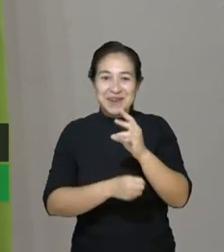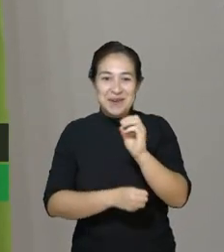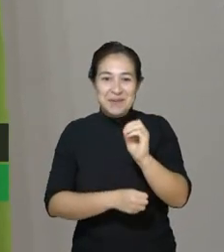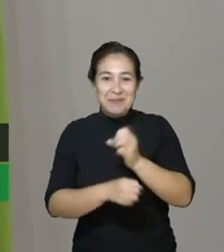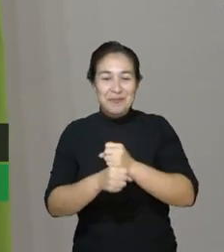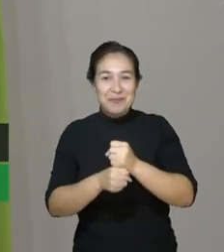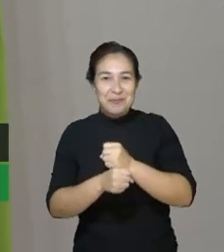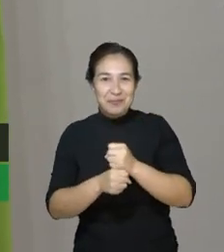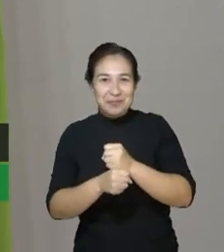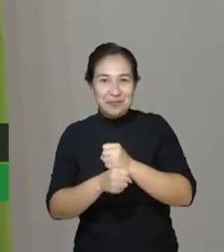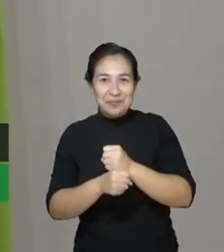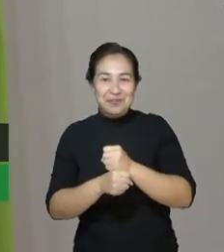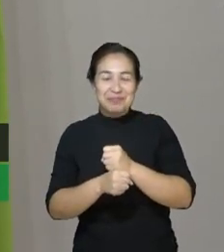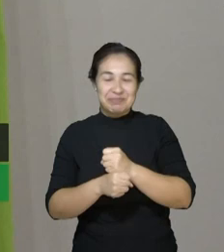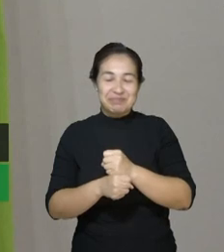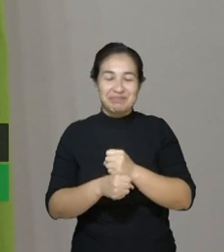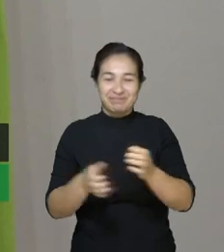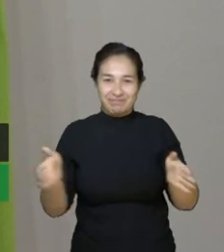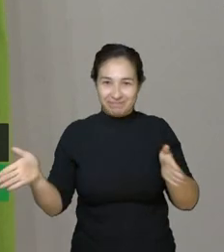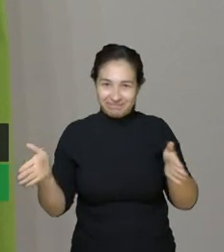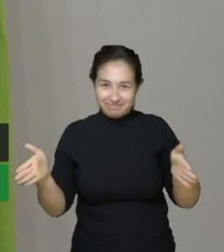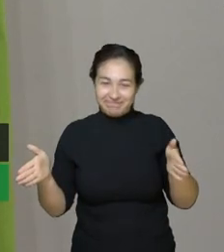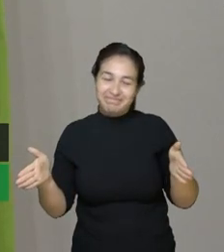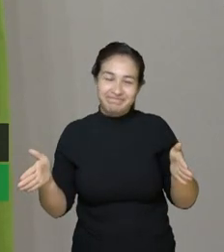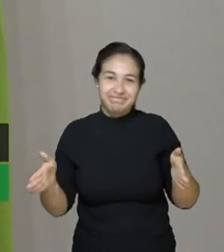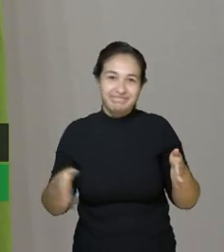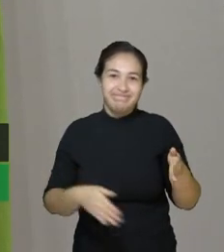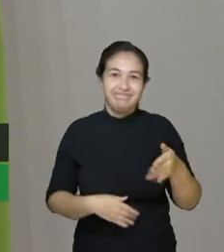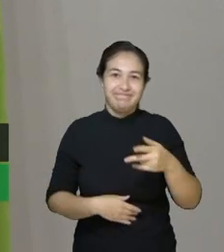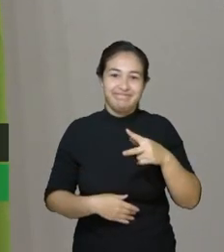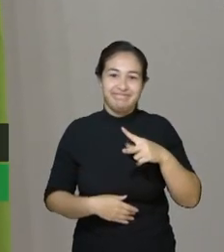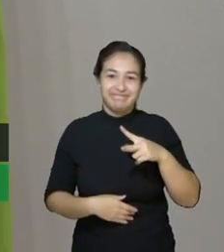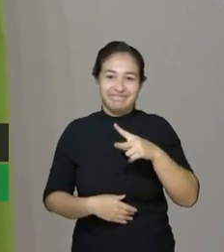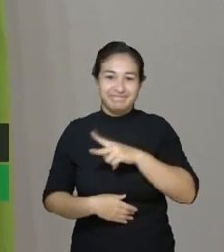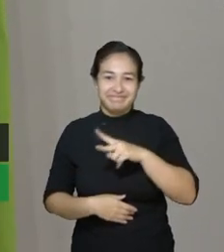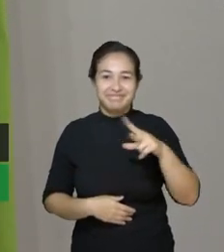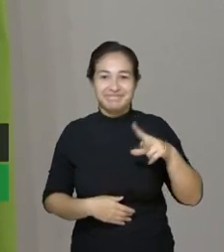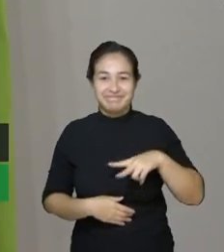poeta, deputado Moacir Sopelso, a